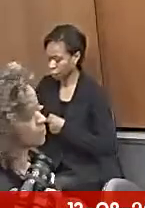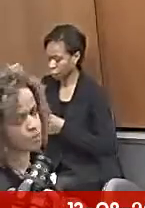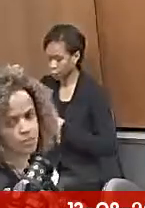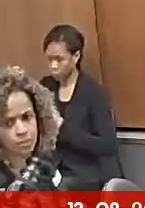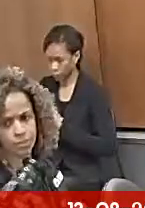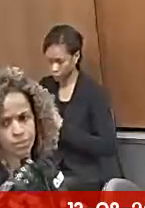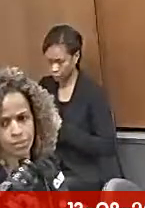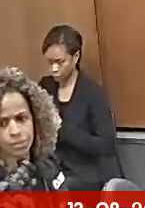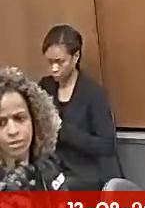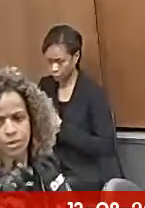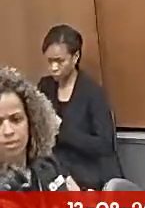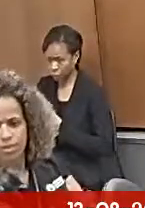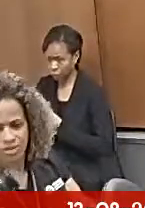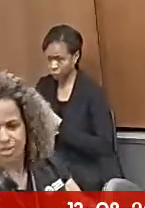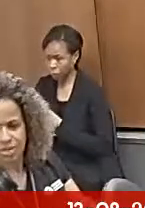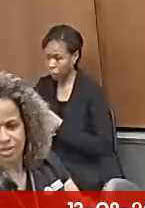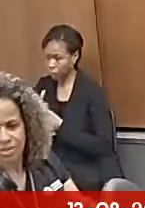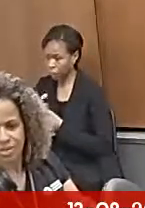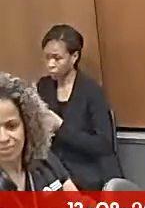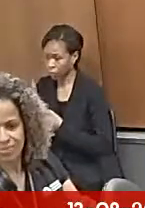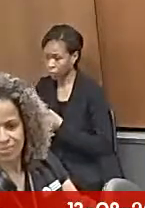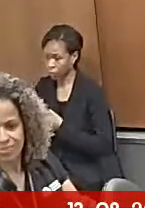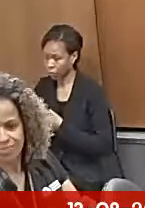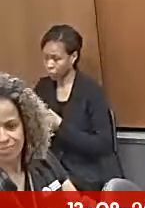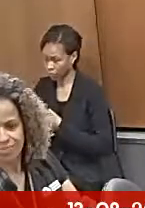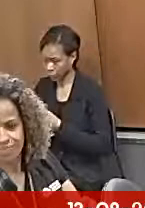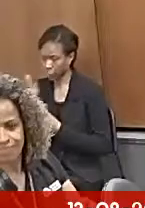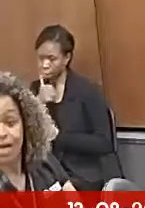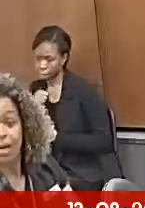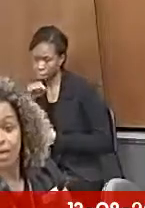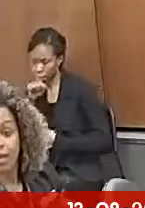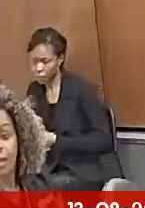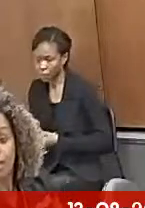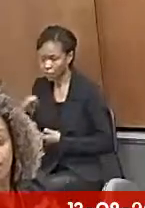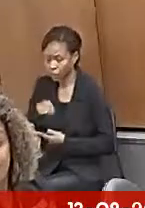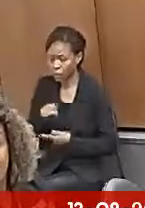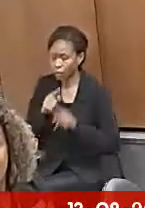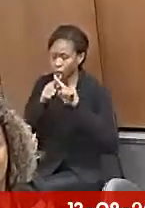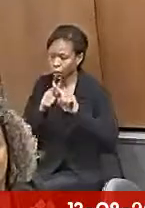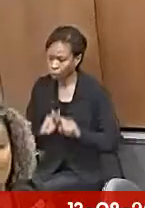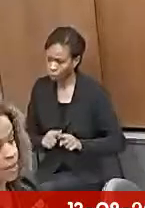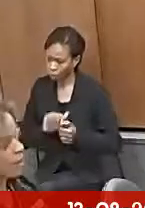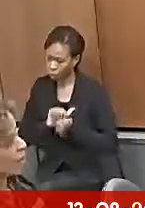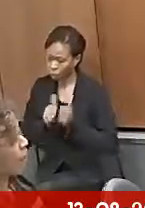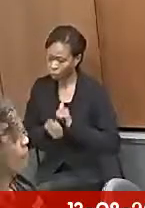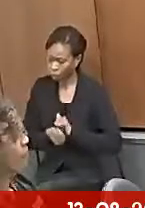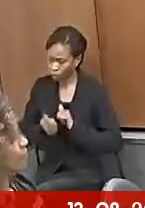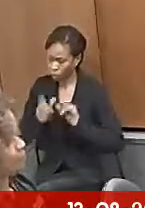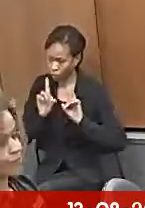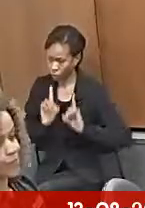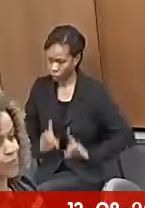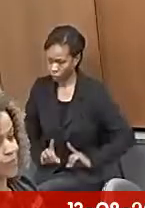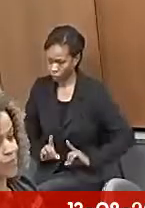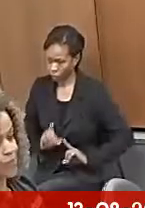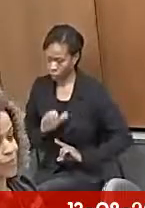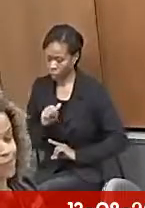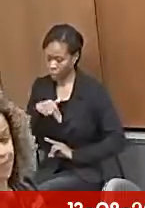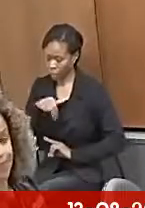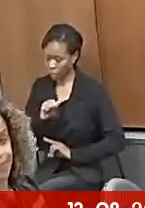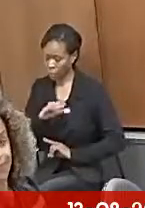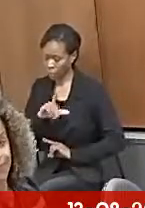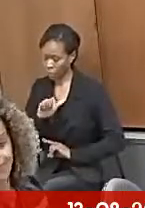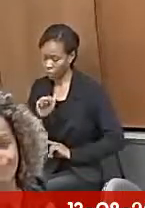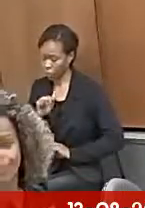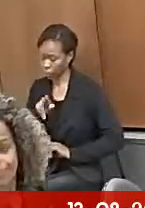caldeira mãe dá para atleta ana cláudia caldeira do amanhã